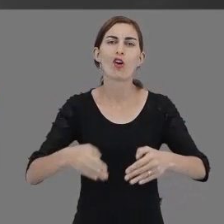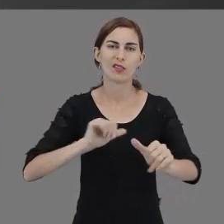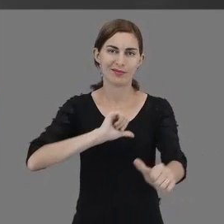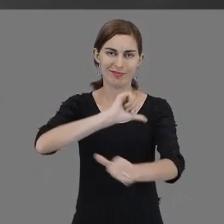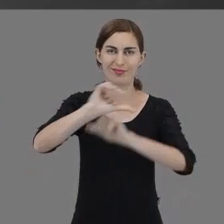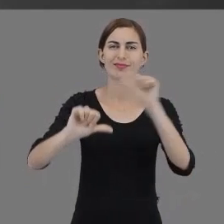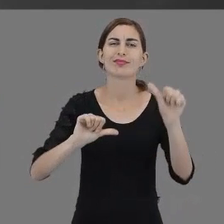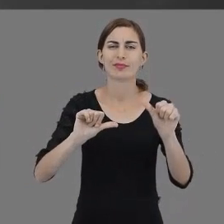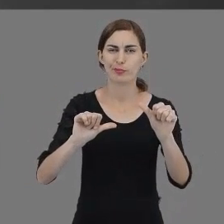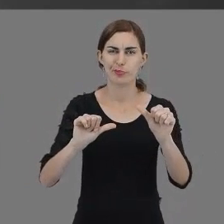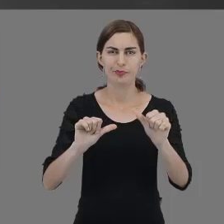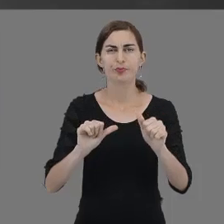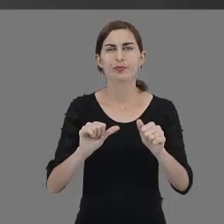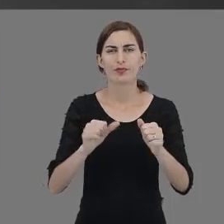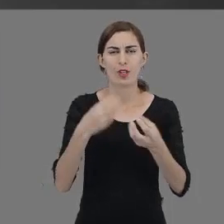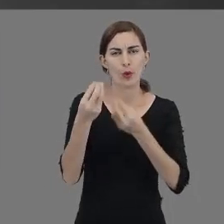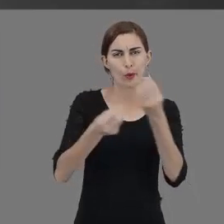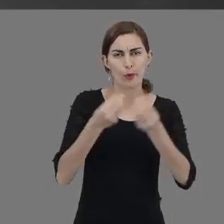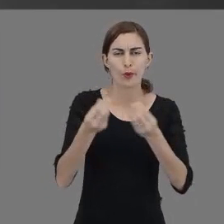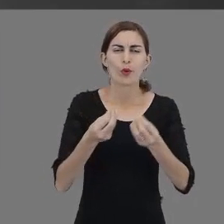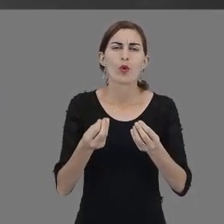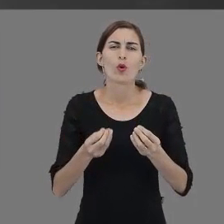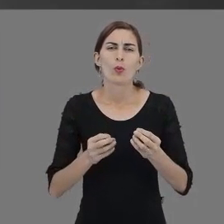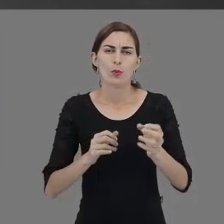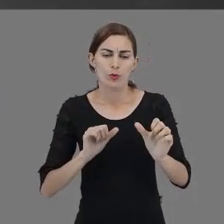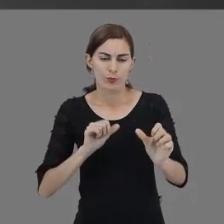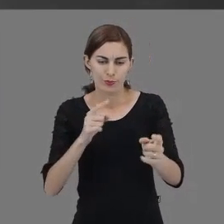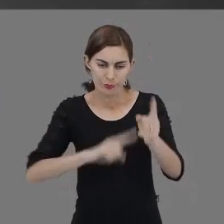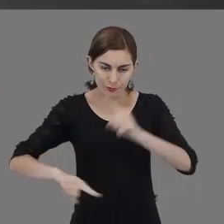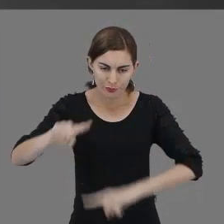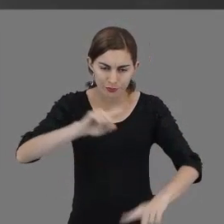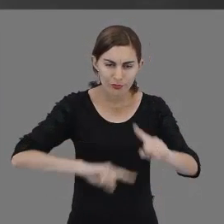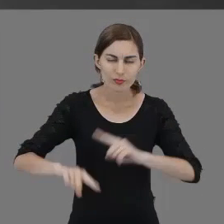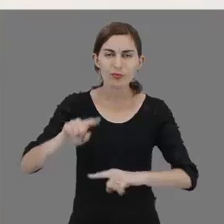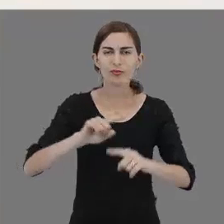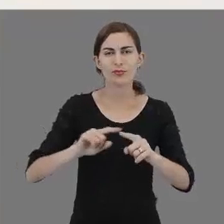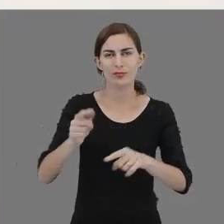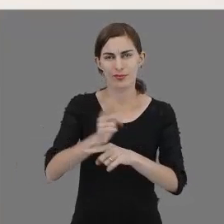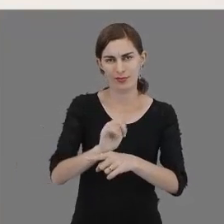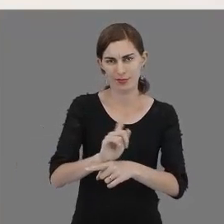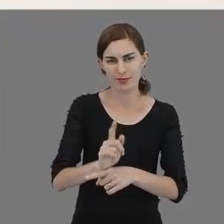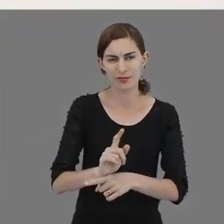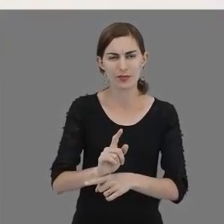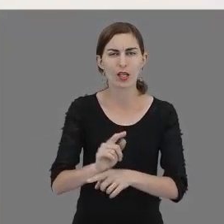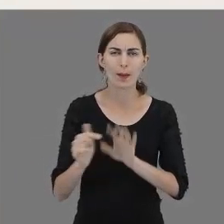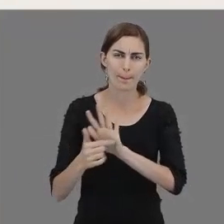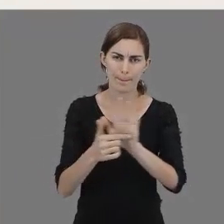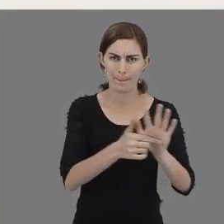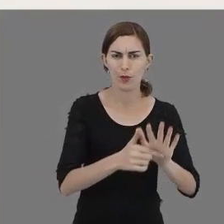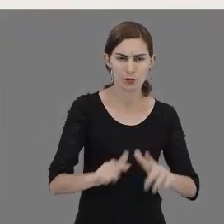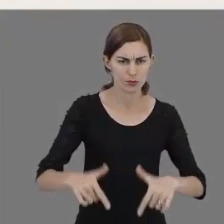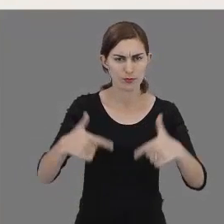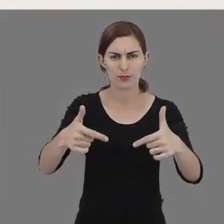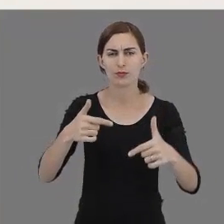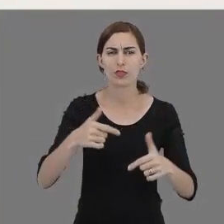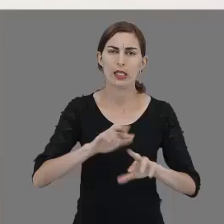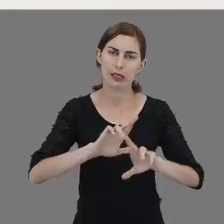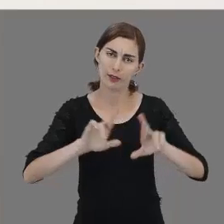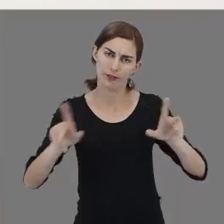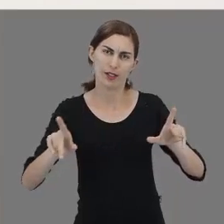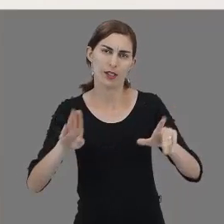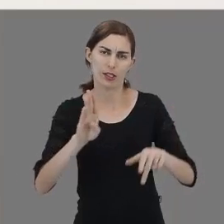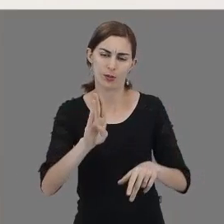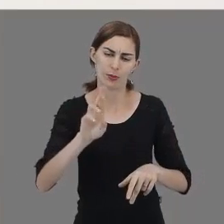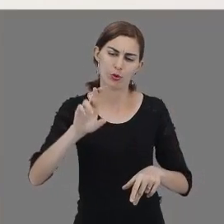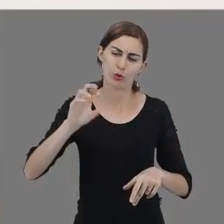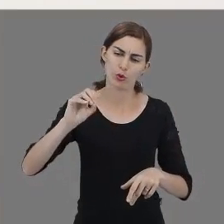mudou no controle dos processos para o controle dos fins, para o controle dos resultados, para dar mais eficiência à burocracia,